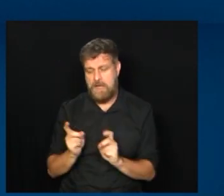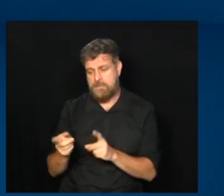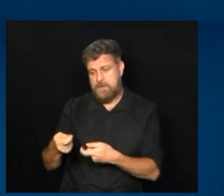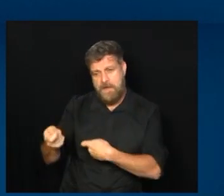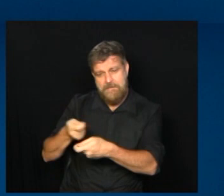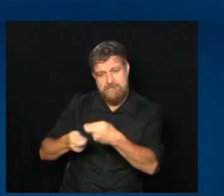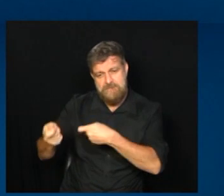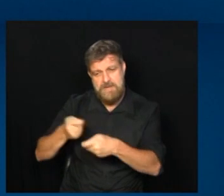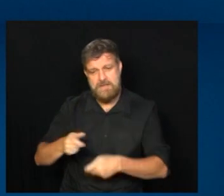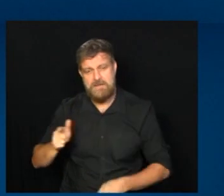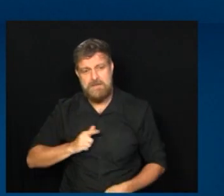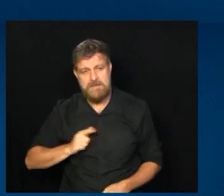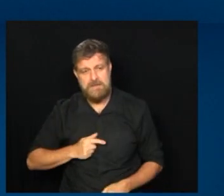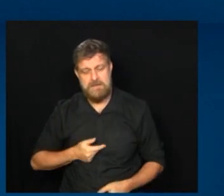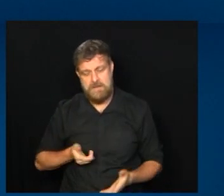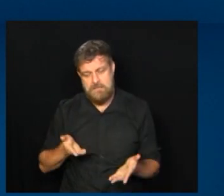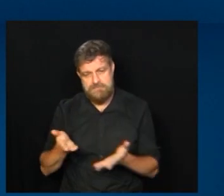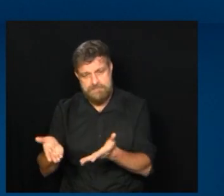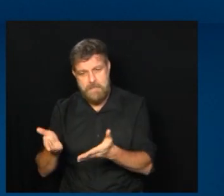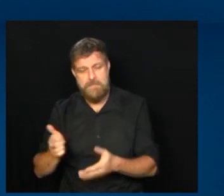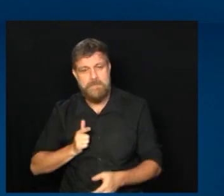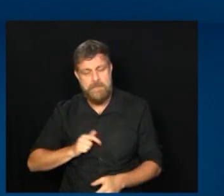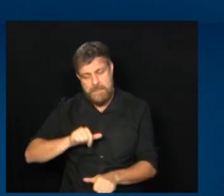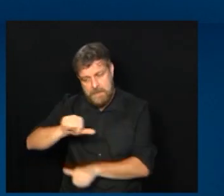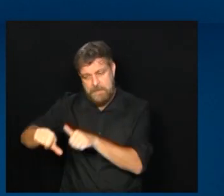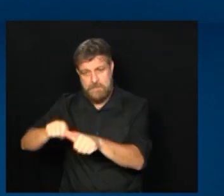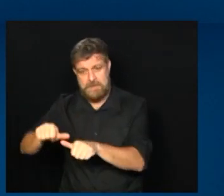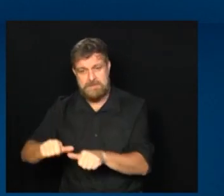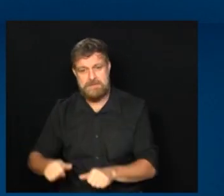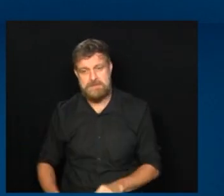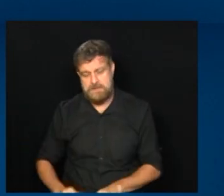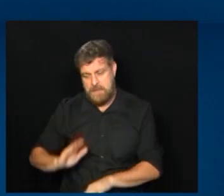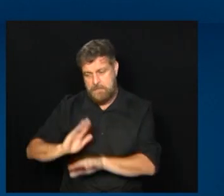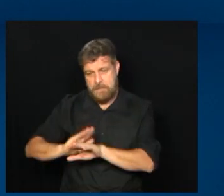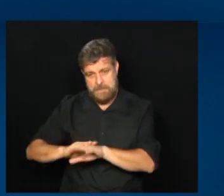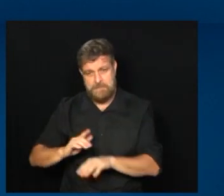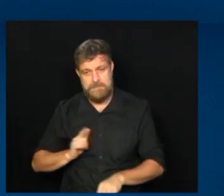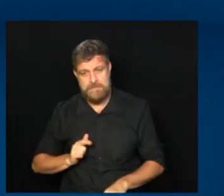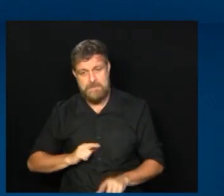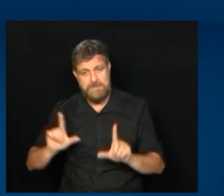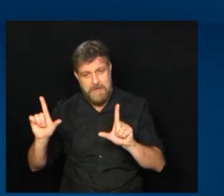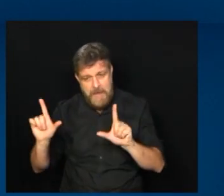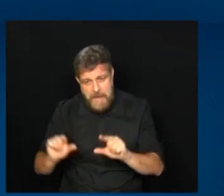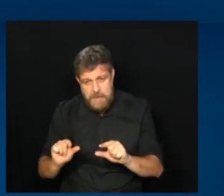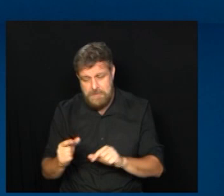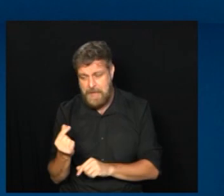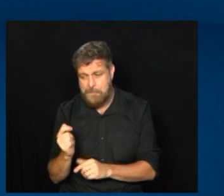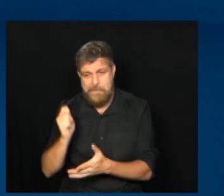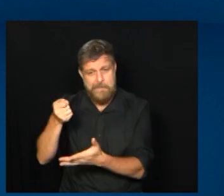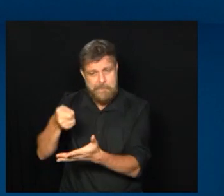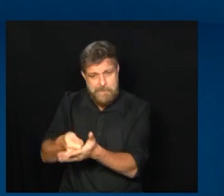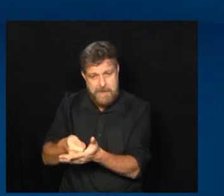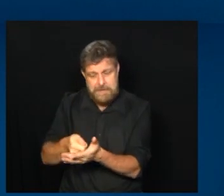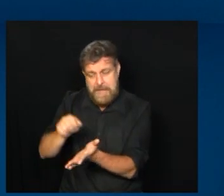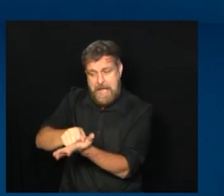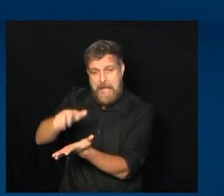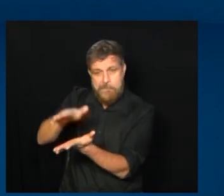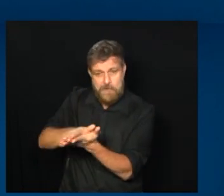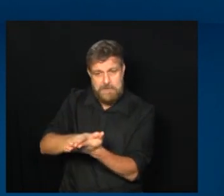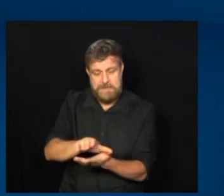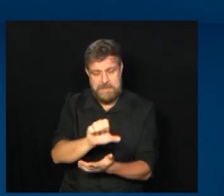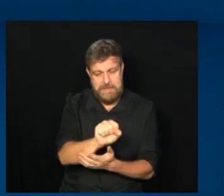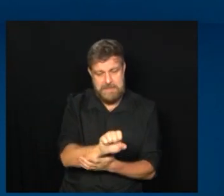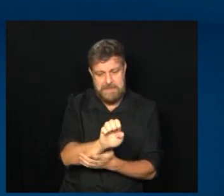em instalações removíveis e da outras providências. A proposta reduz o percentual cobrado a título de multa pela